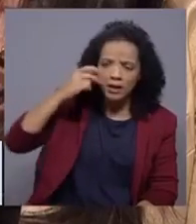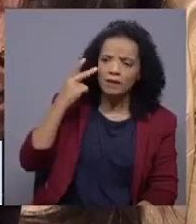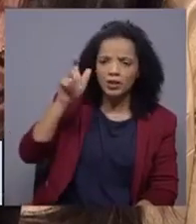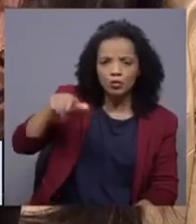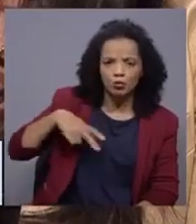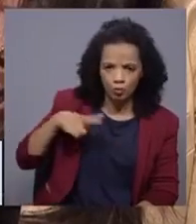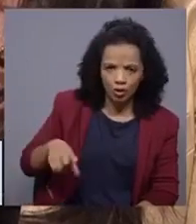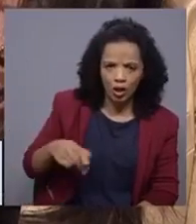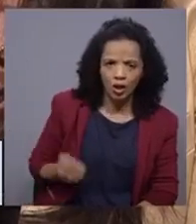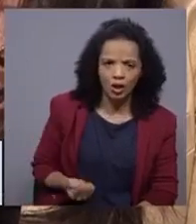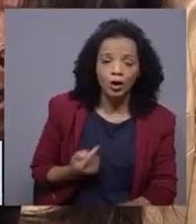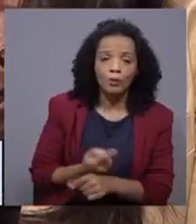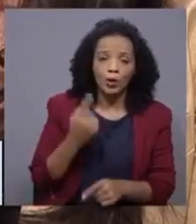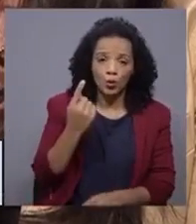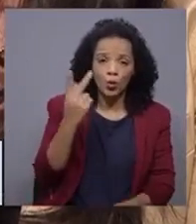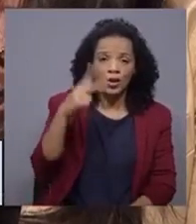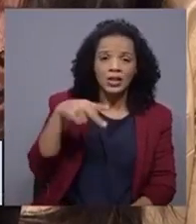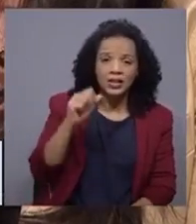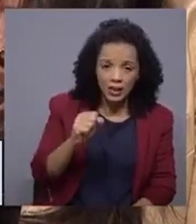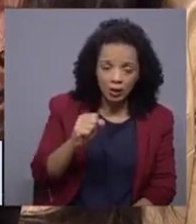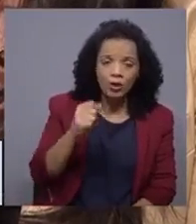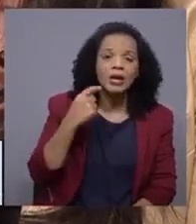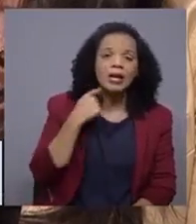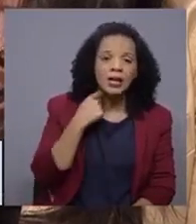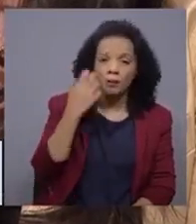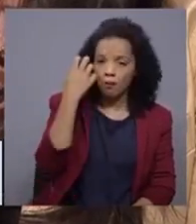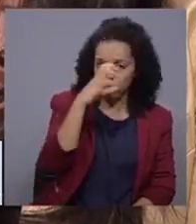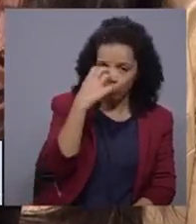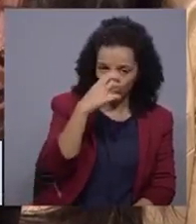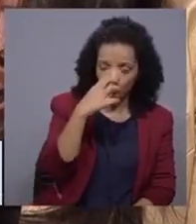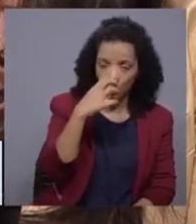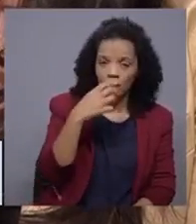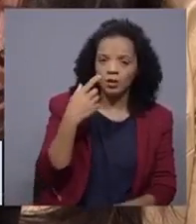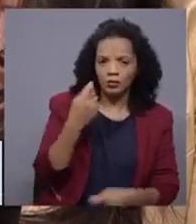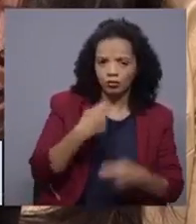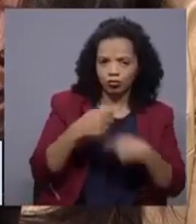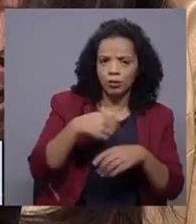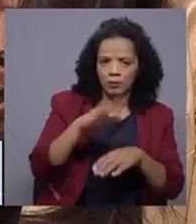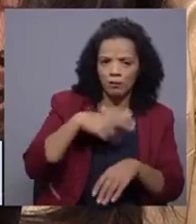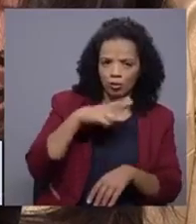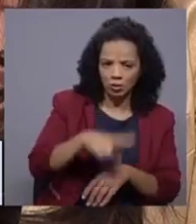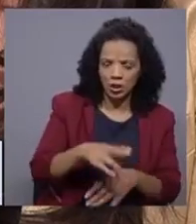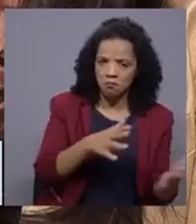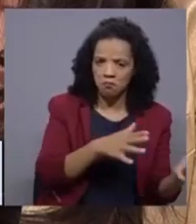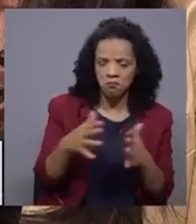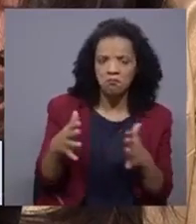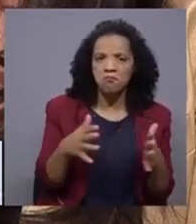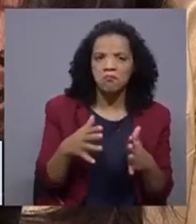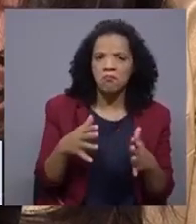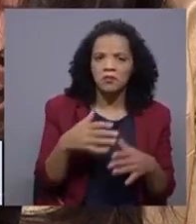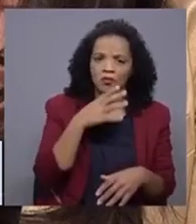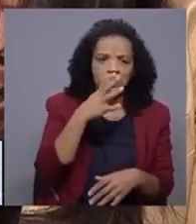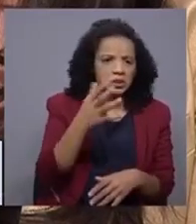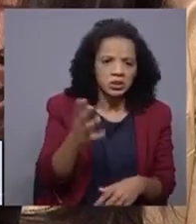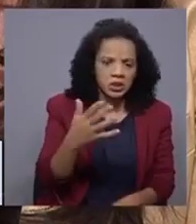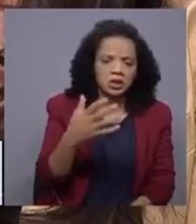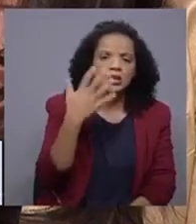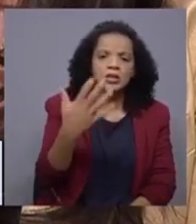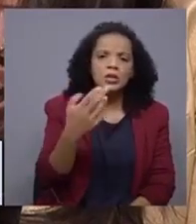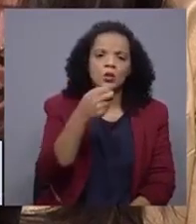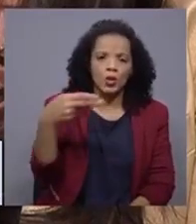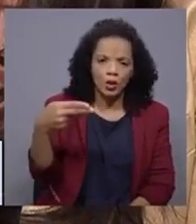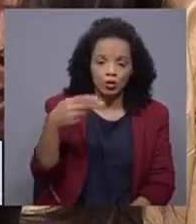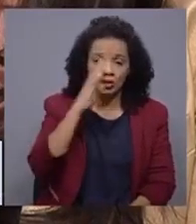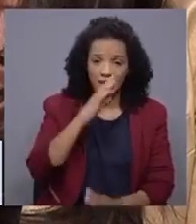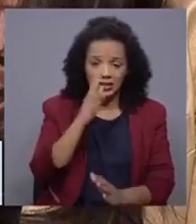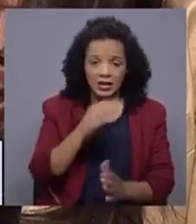vida dos portugueses. É que um quilo, vou dizer, um quilo de carne de porco, que é aquela que é mais consumida por portugueses, custa sensivelmente, vou-lhe dizer, 5 euros. Com